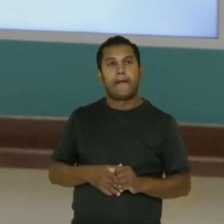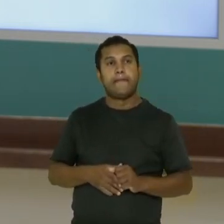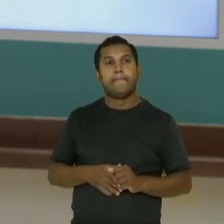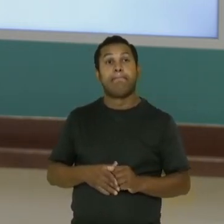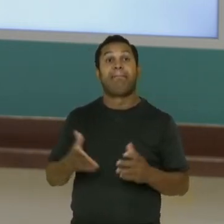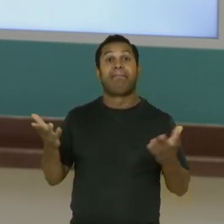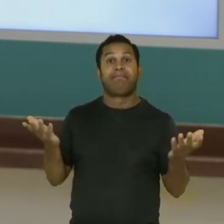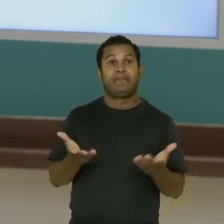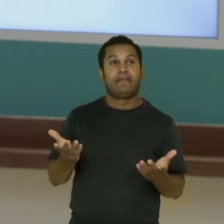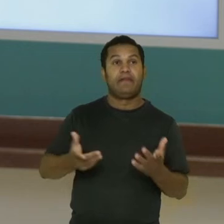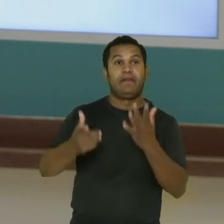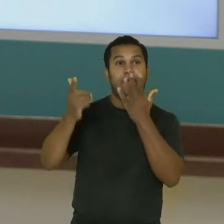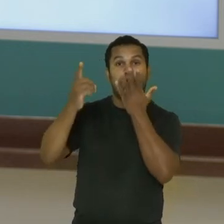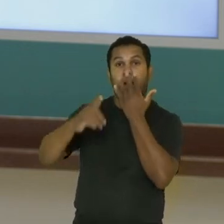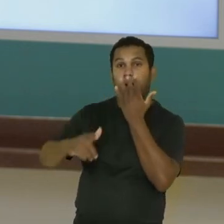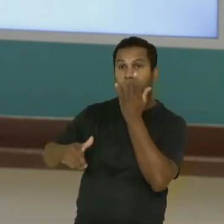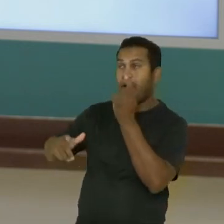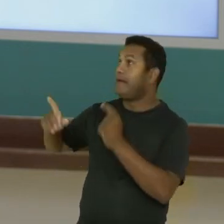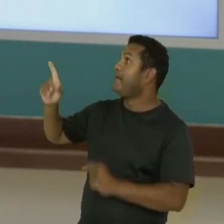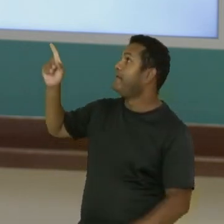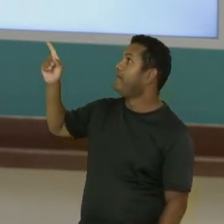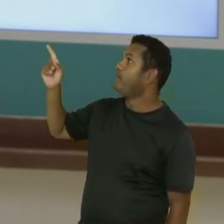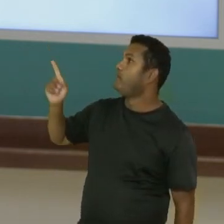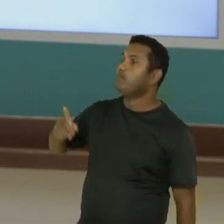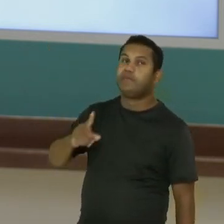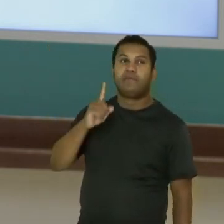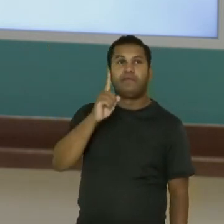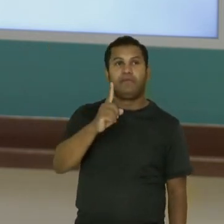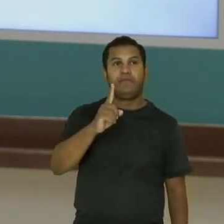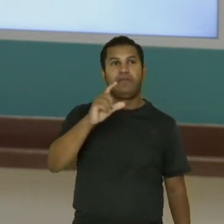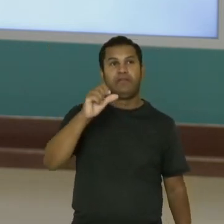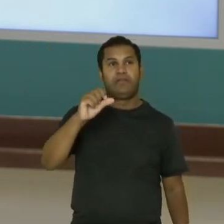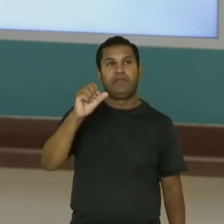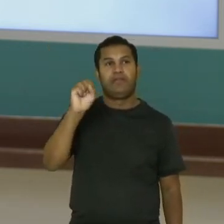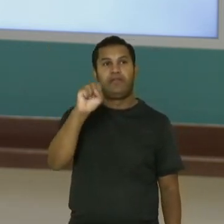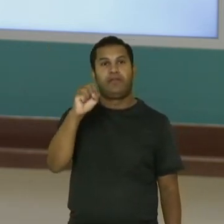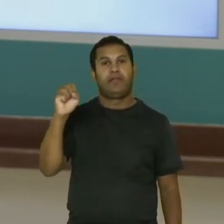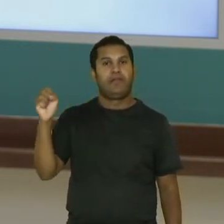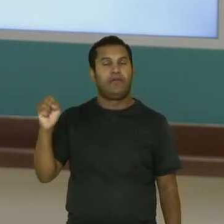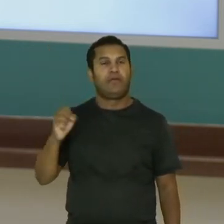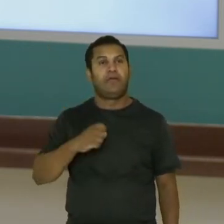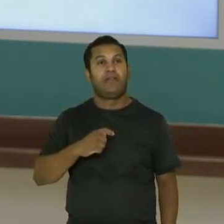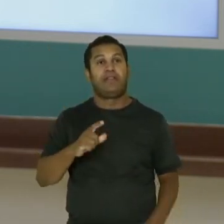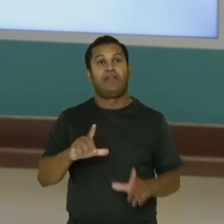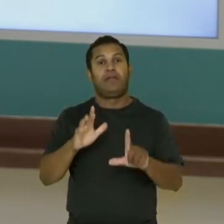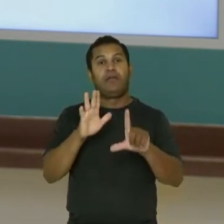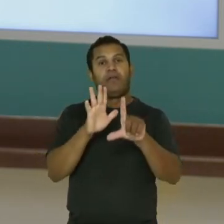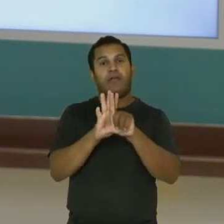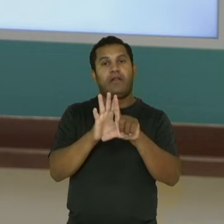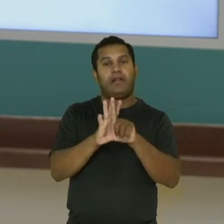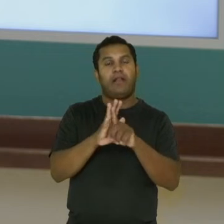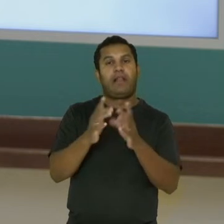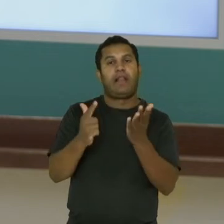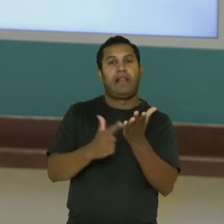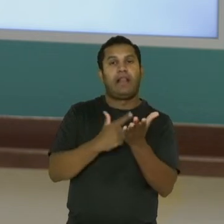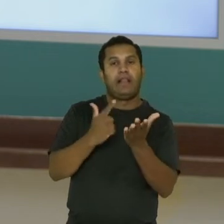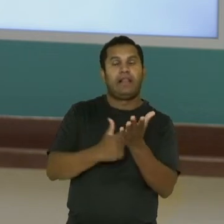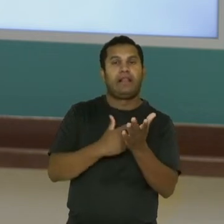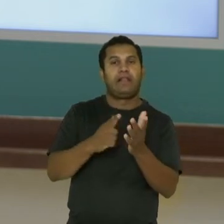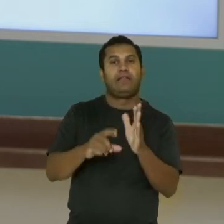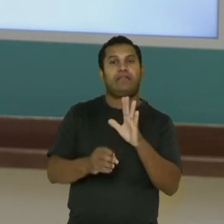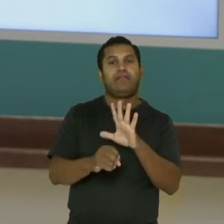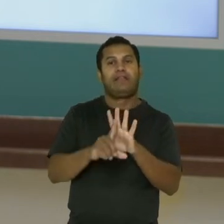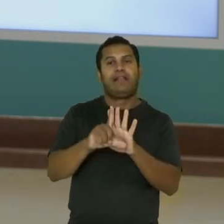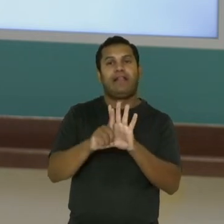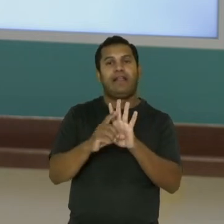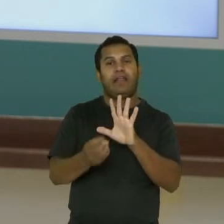em 1988, com a nova Constituição, que é aquele documento que foi elaborado, né, do conjunto de